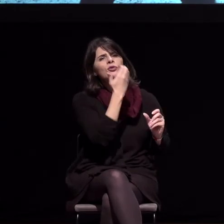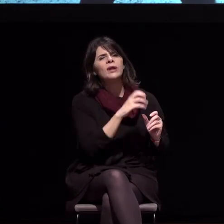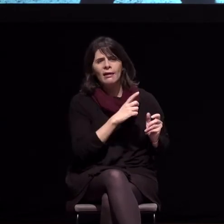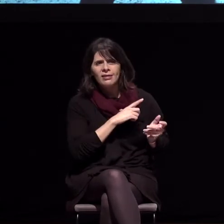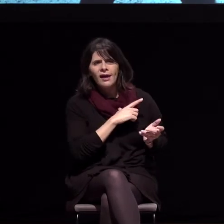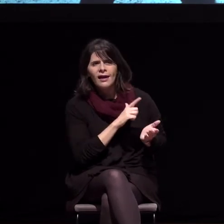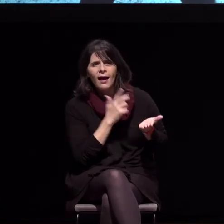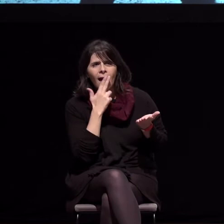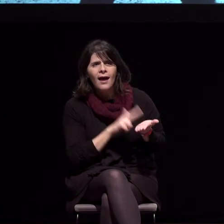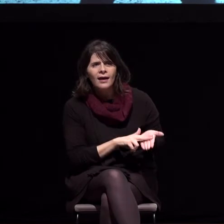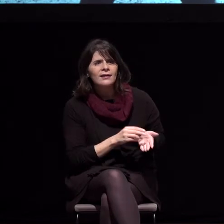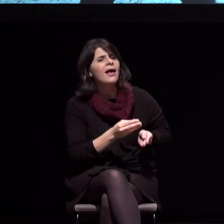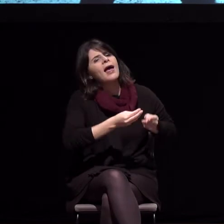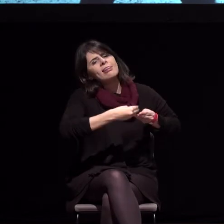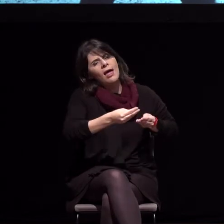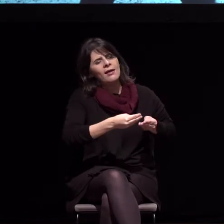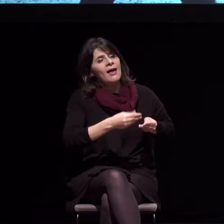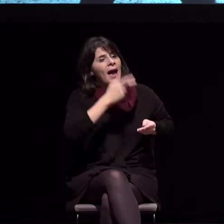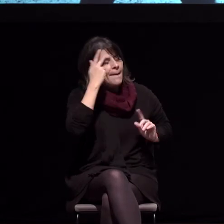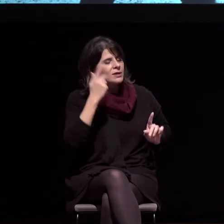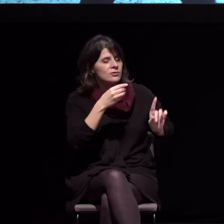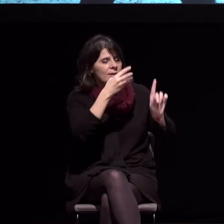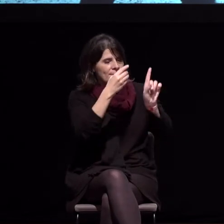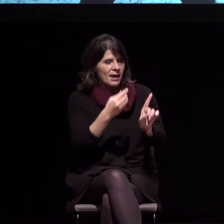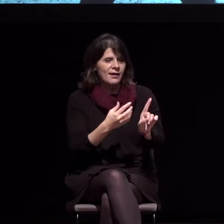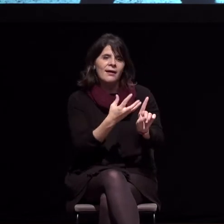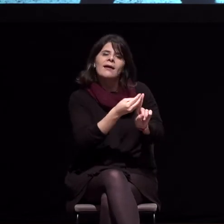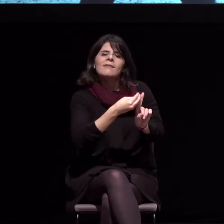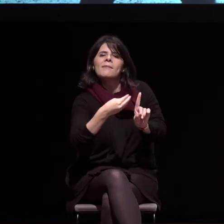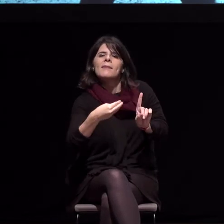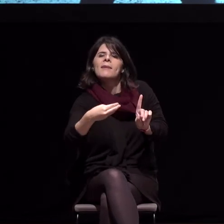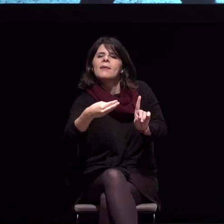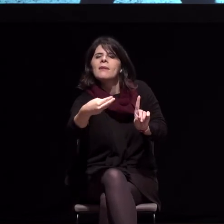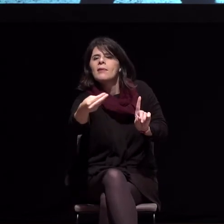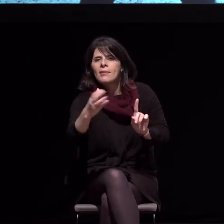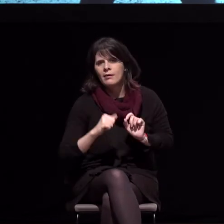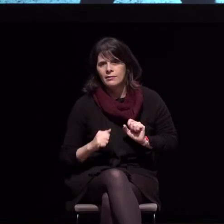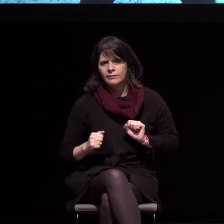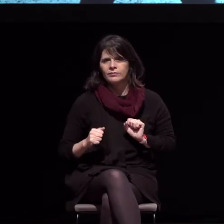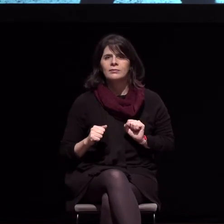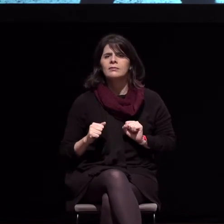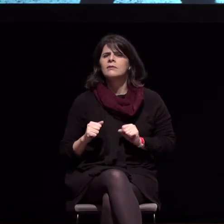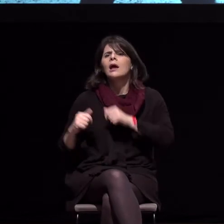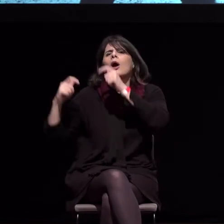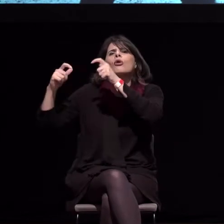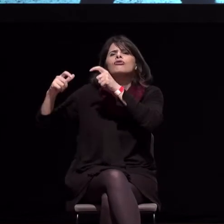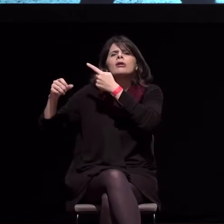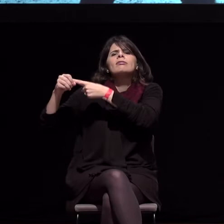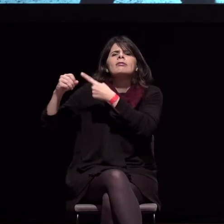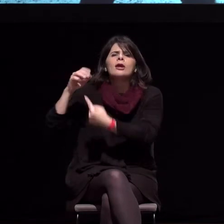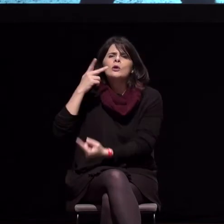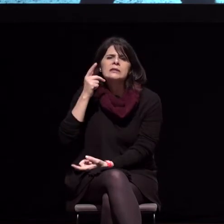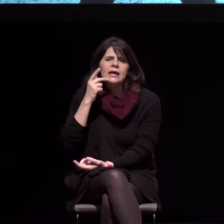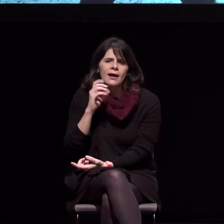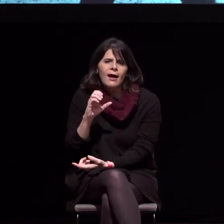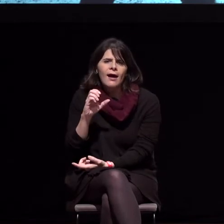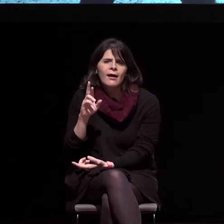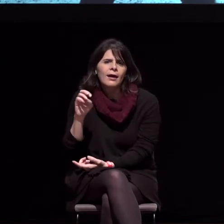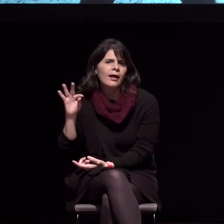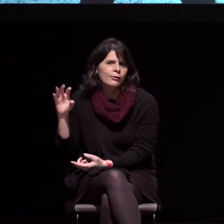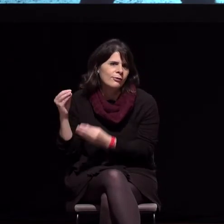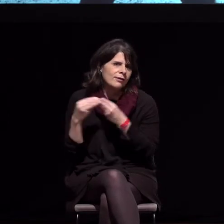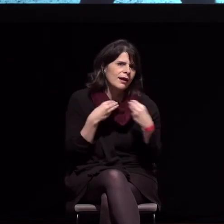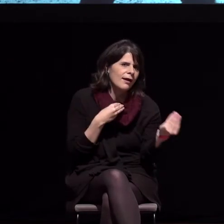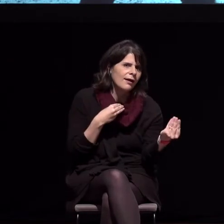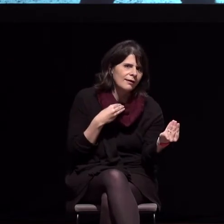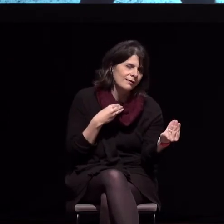aí tinha chegado lá de Crato, no Ceará, uma carta para o João da Quitanda. São desses espaços que a gente está falando